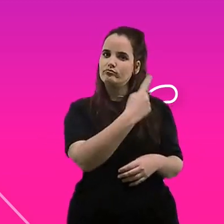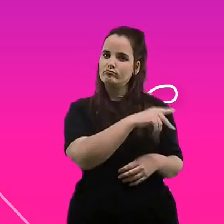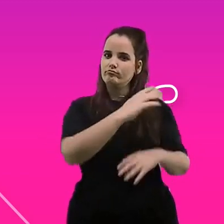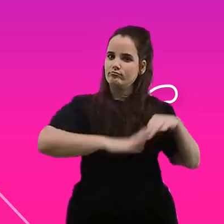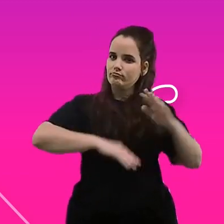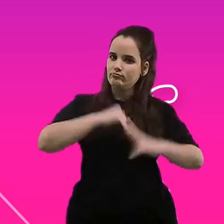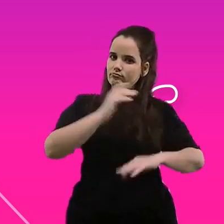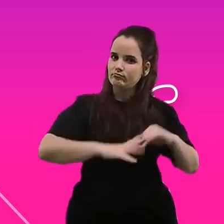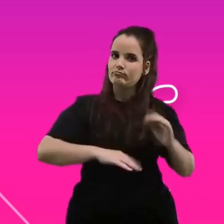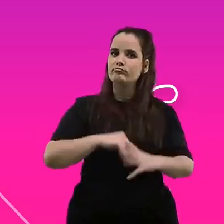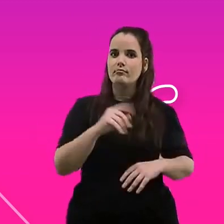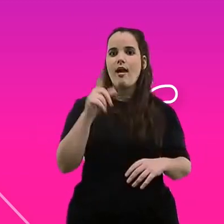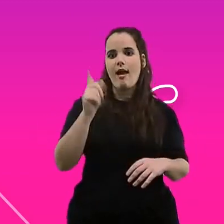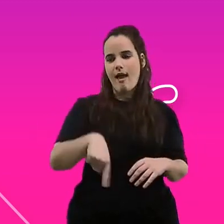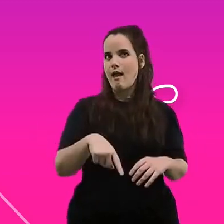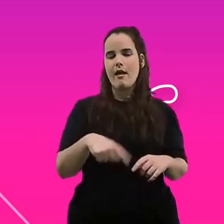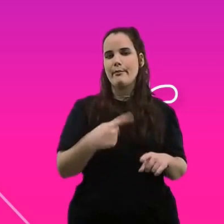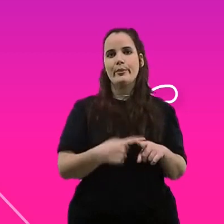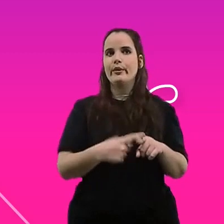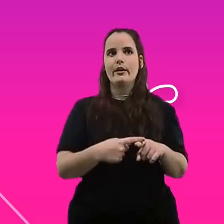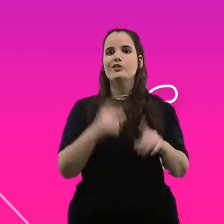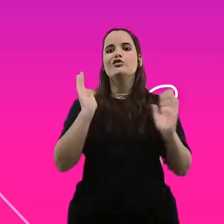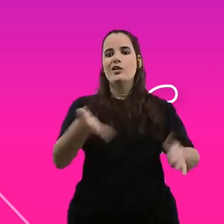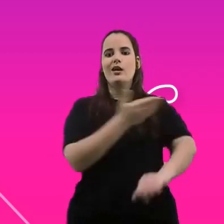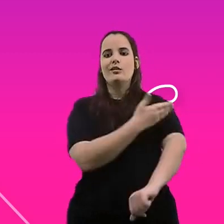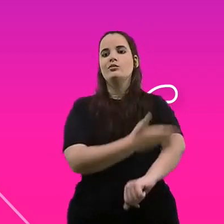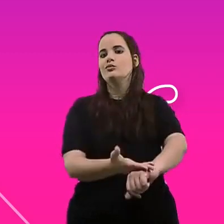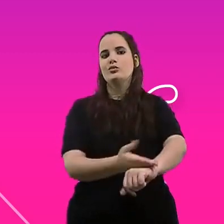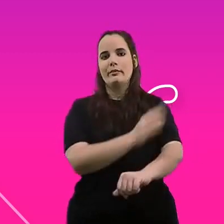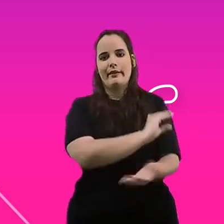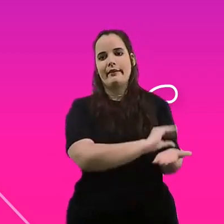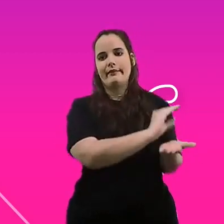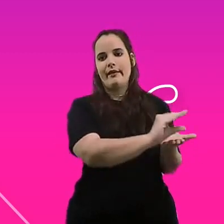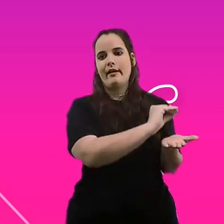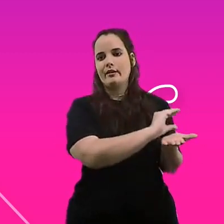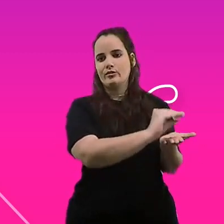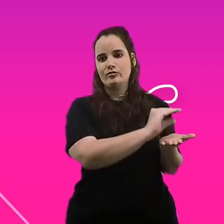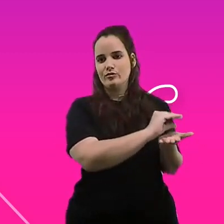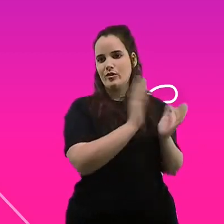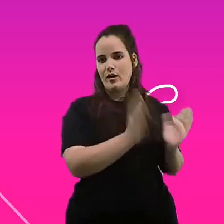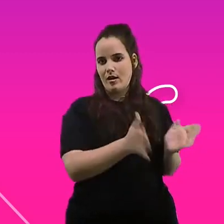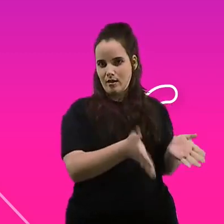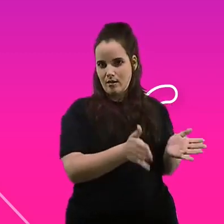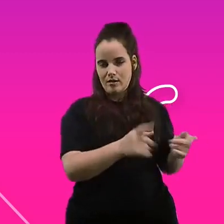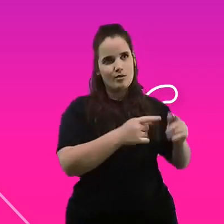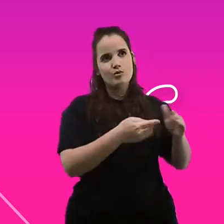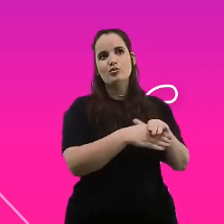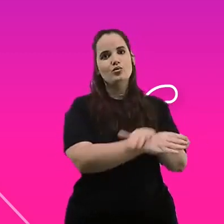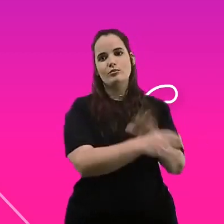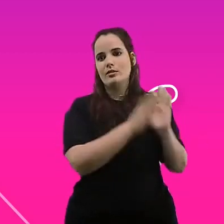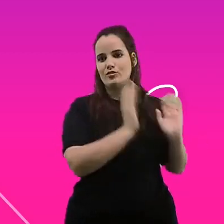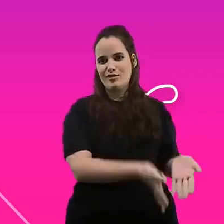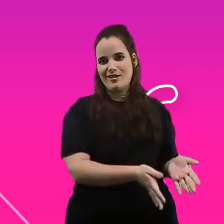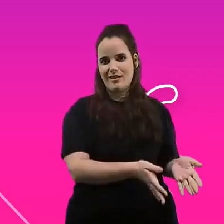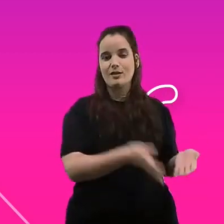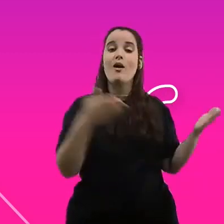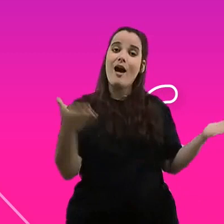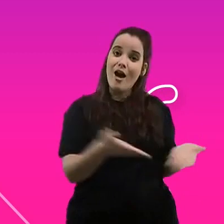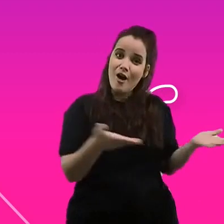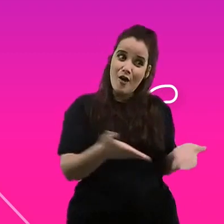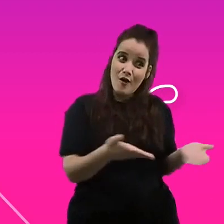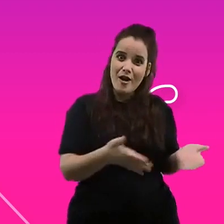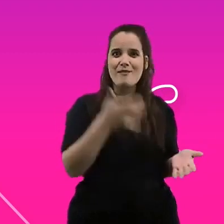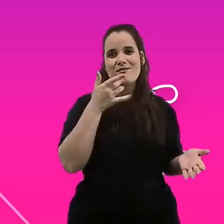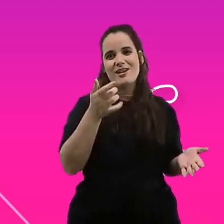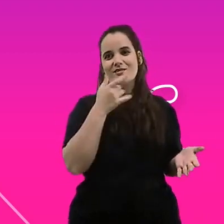verdade, a gente usa os dados diariamente, rotineiramente, e a gente está acostumado com eles. E no momento a gente consegue observar muito mais rápido uma